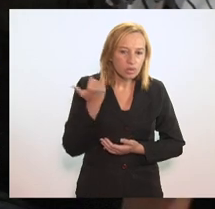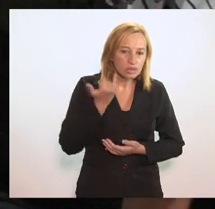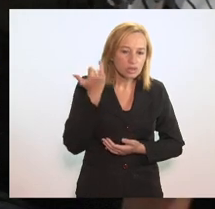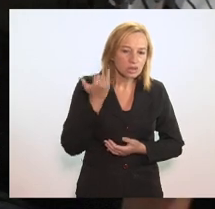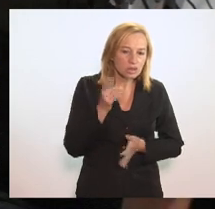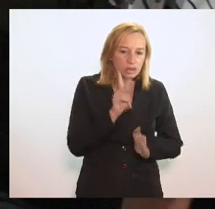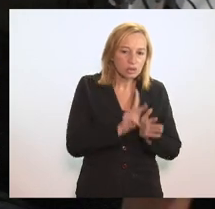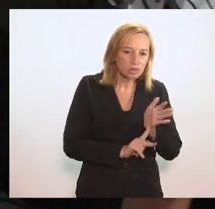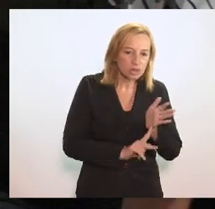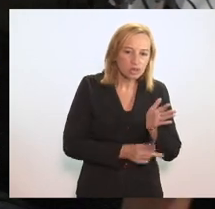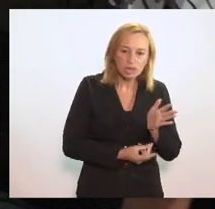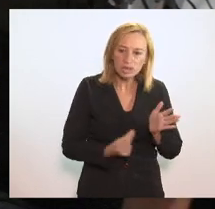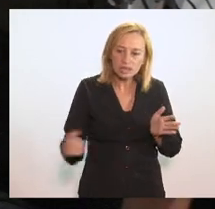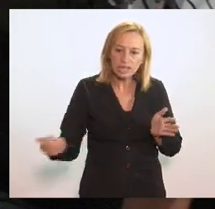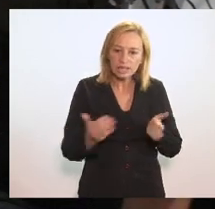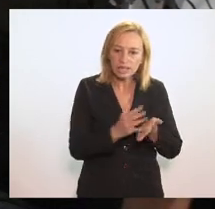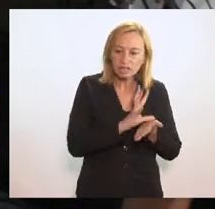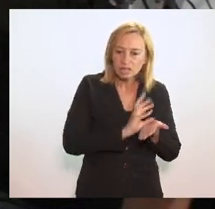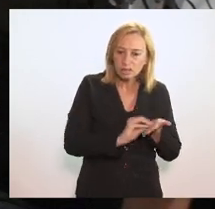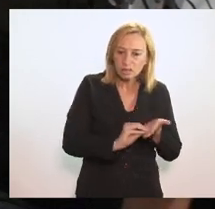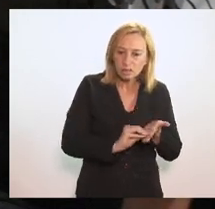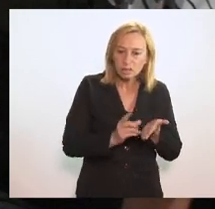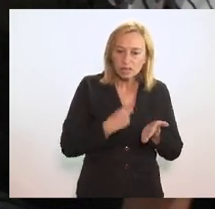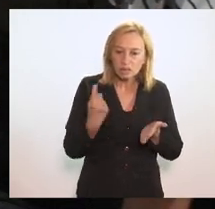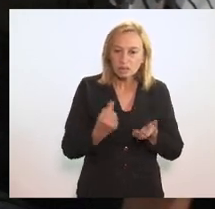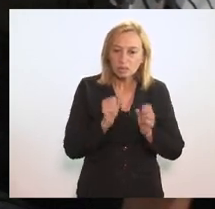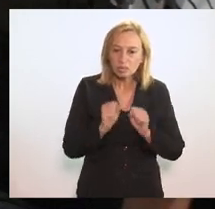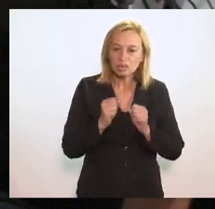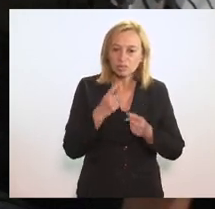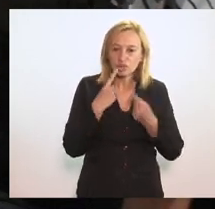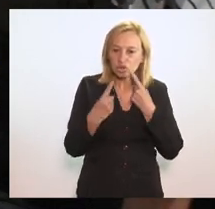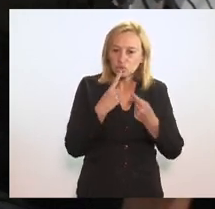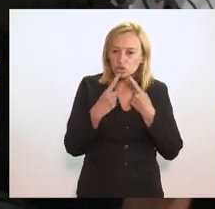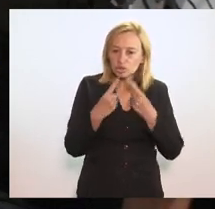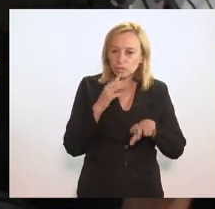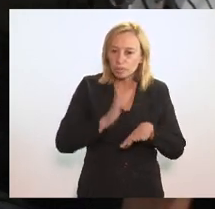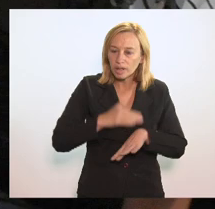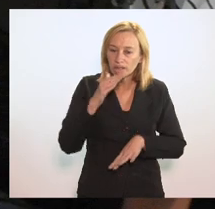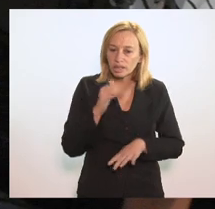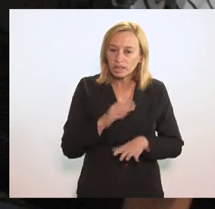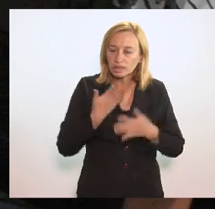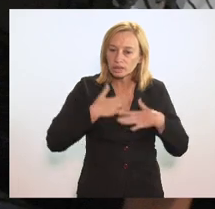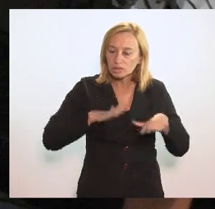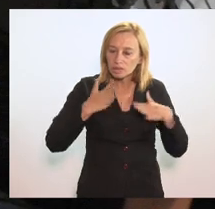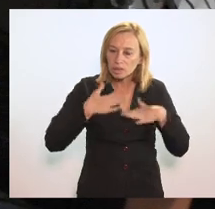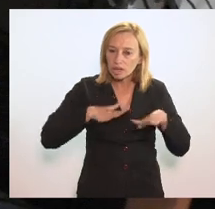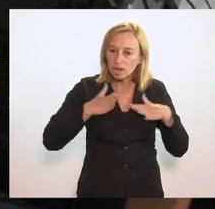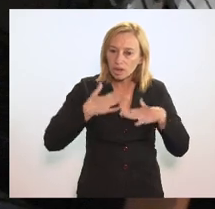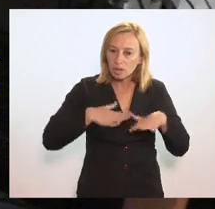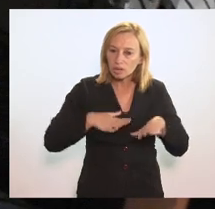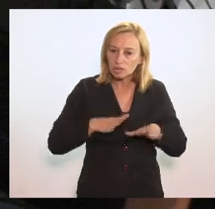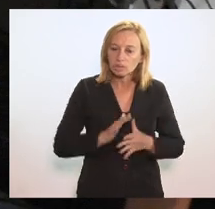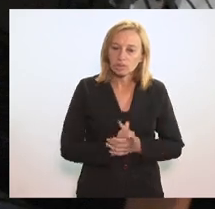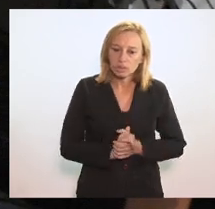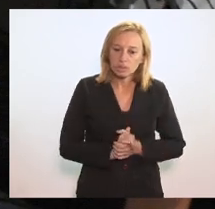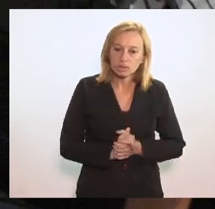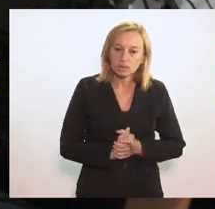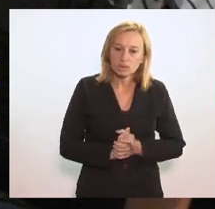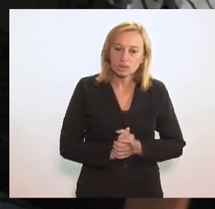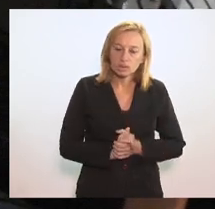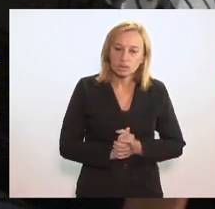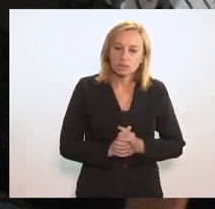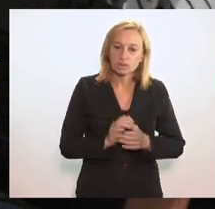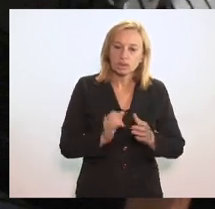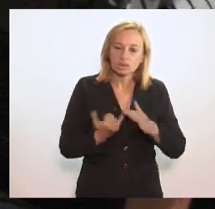que esse projeto saia de pauta para que a gente possa debater com mais tranquilidade e vendo outras instituições para